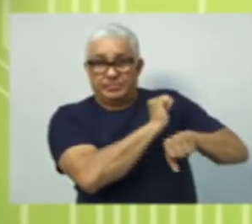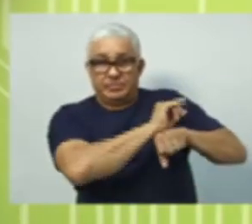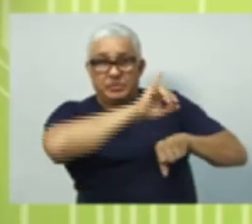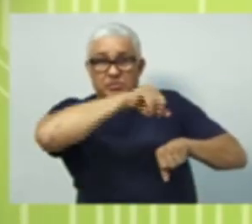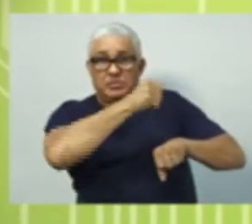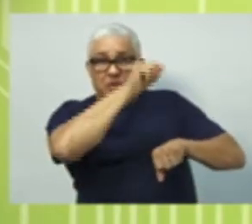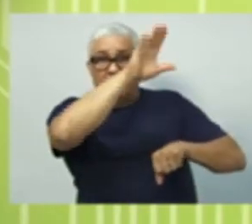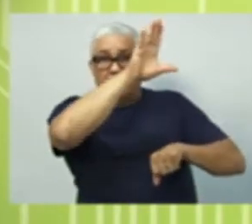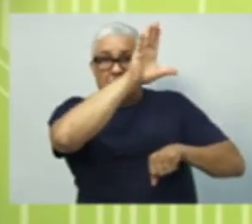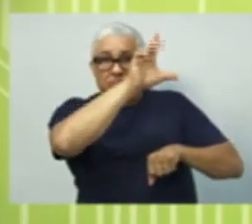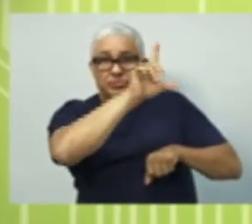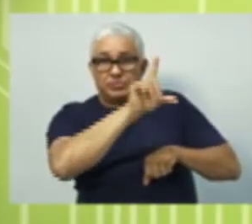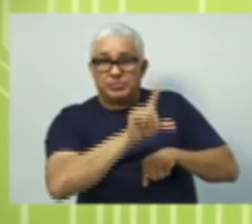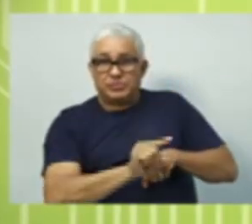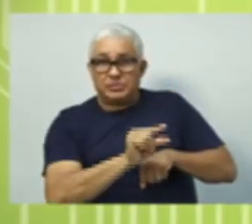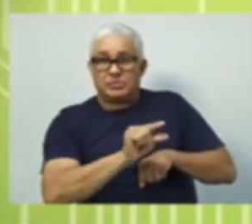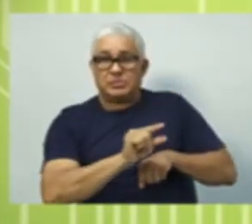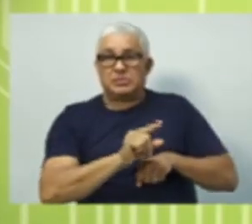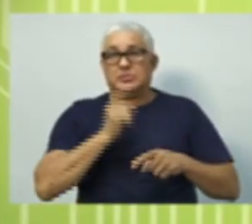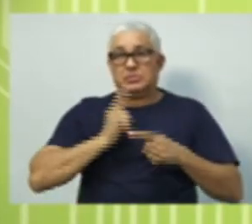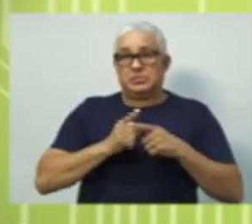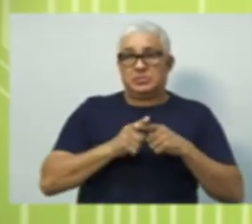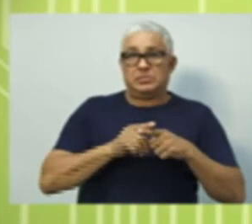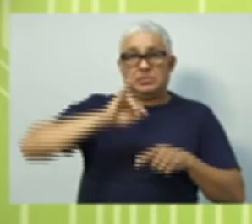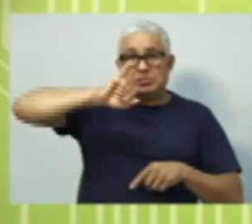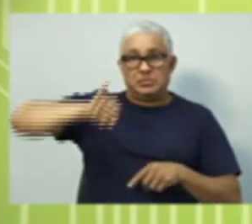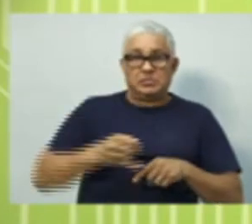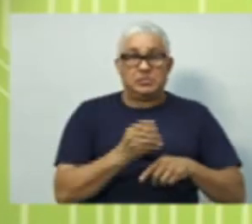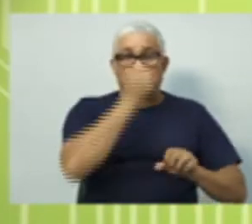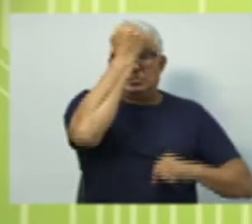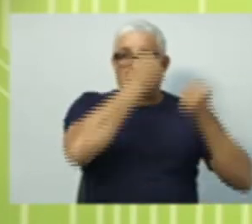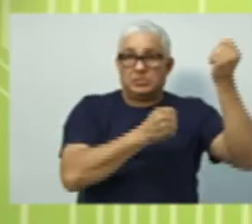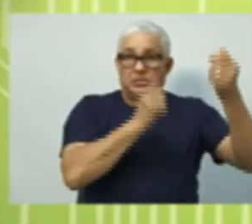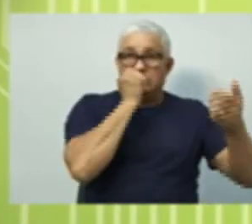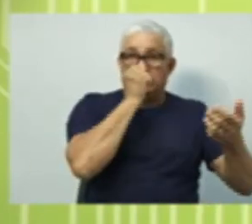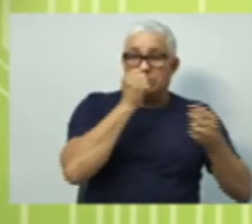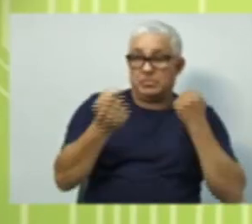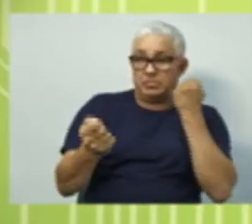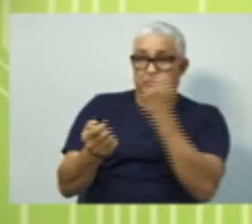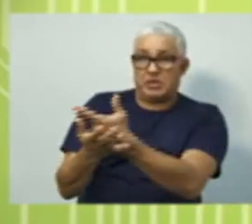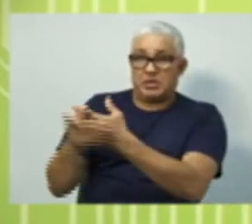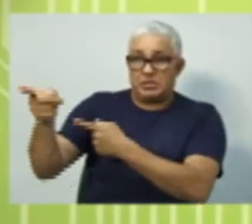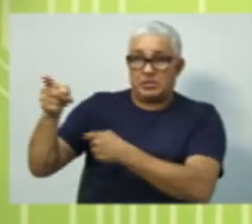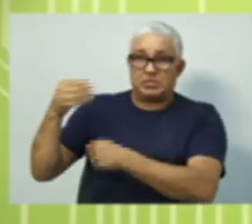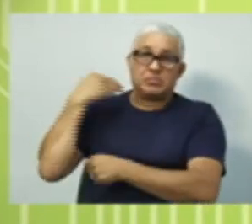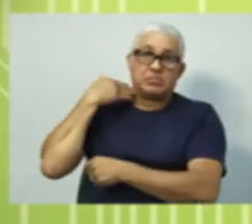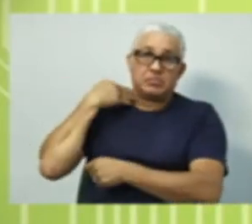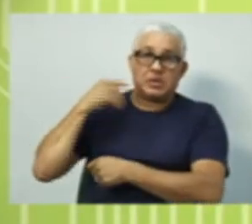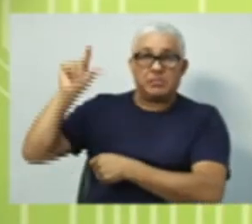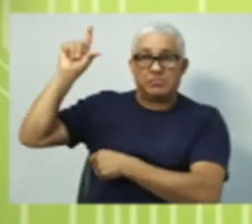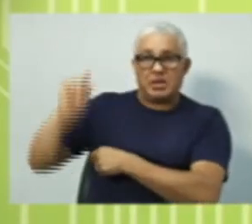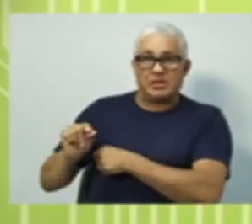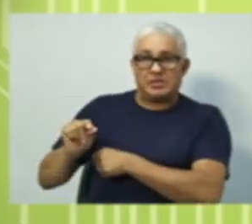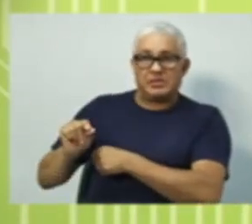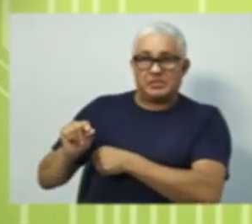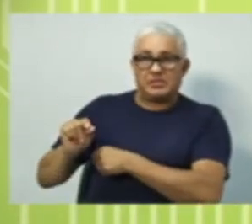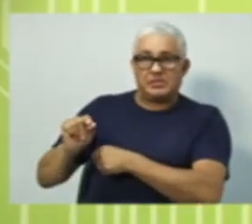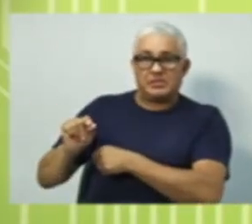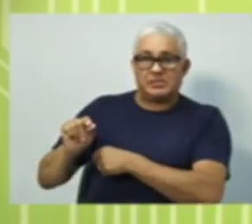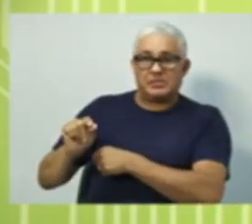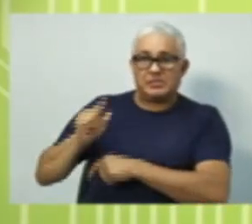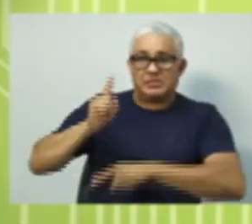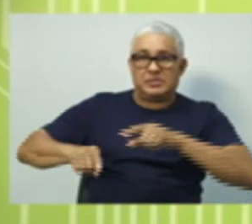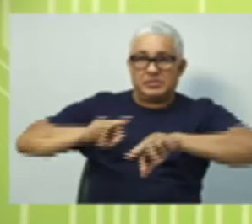do seu orçamento, fazer um planejamento da sua vida, um planejamento de investimento. Não esqueçam dos fatores externos,